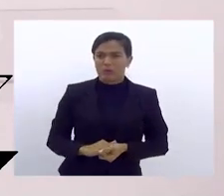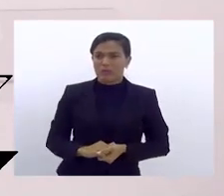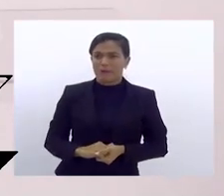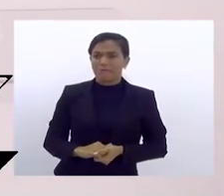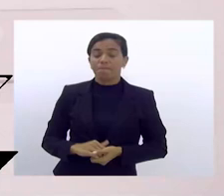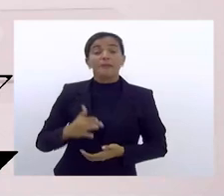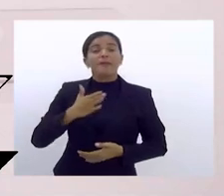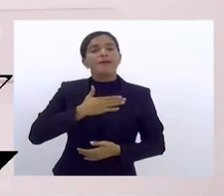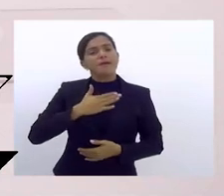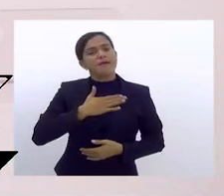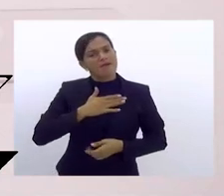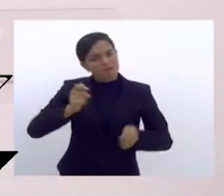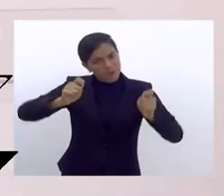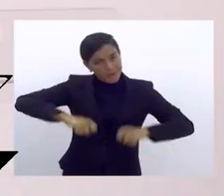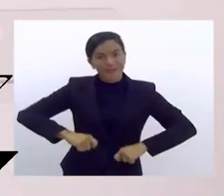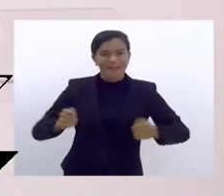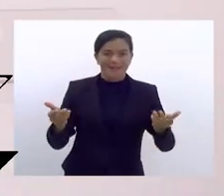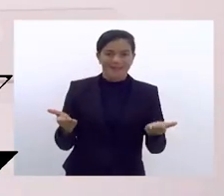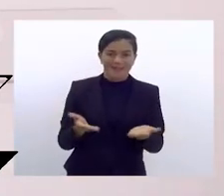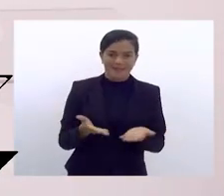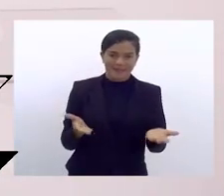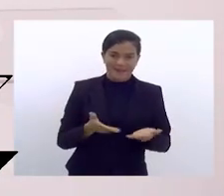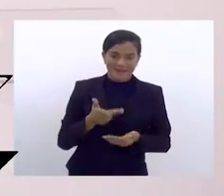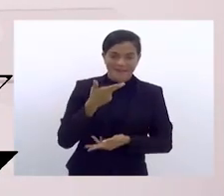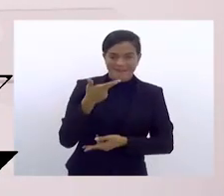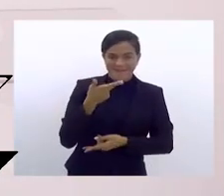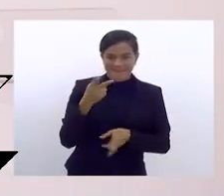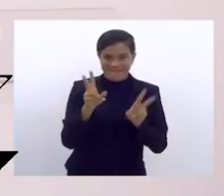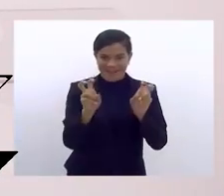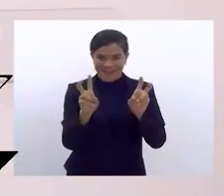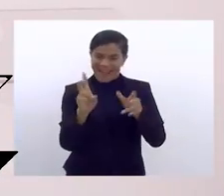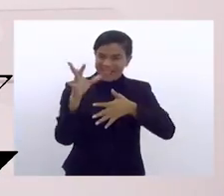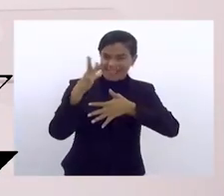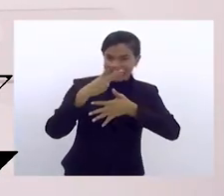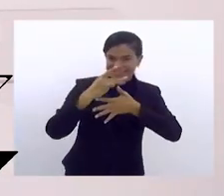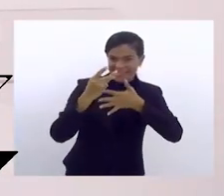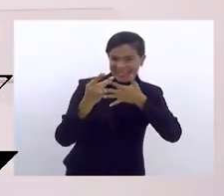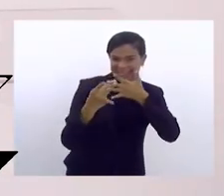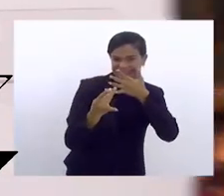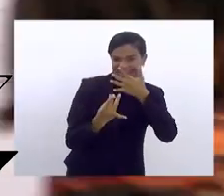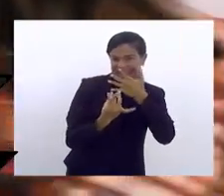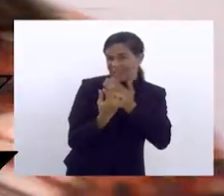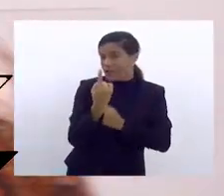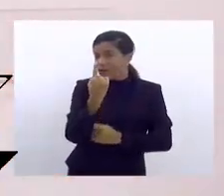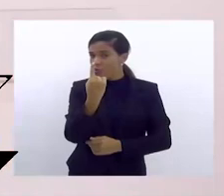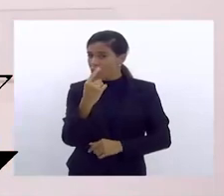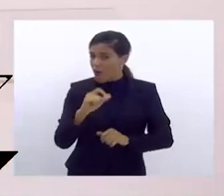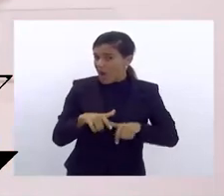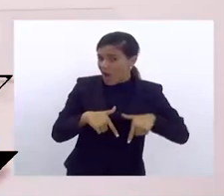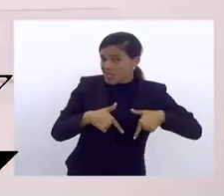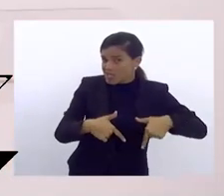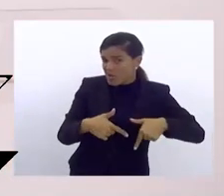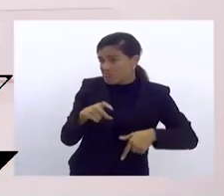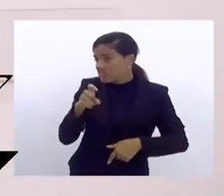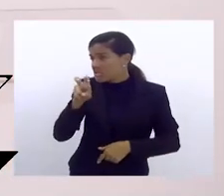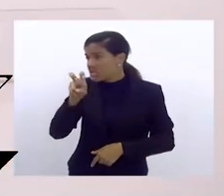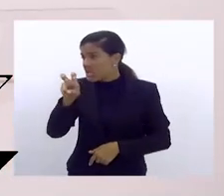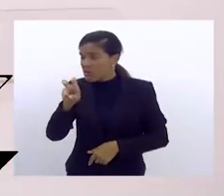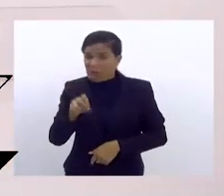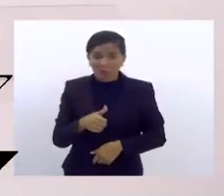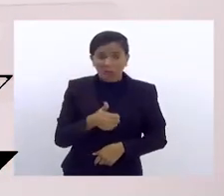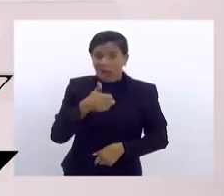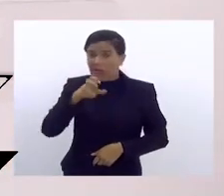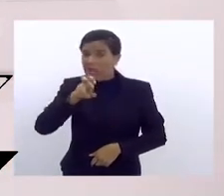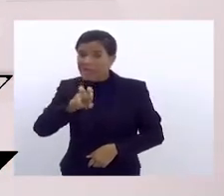eu poderia agora falar detalhar uma ação cinco quinze ações